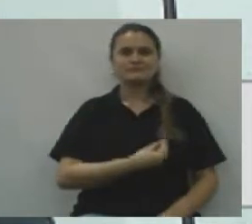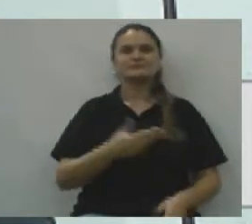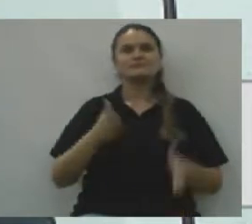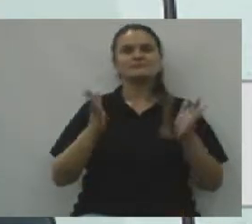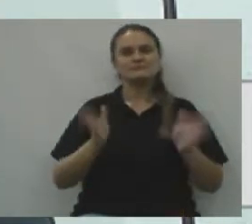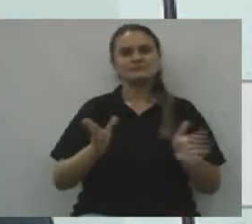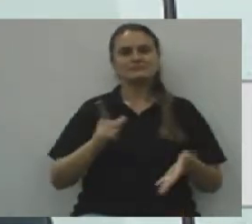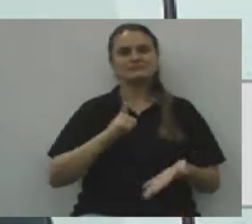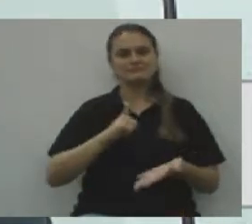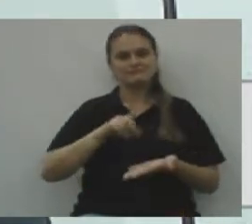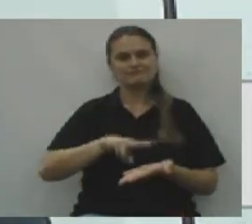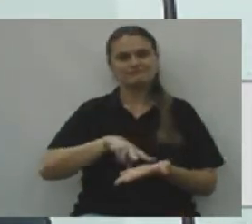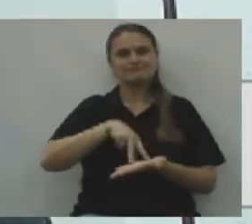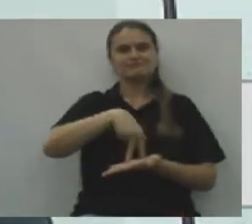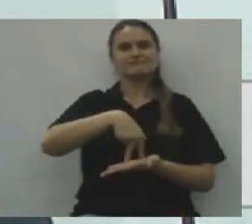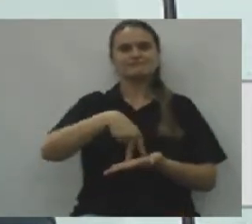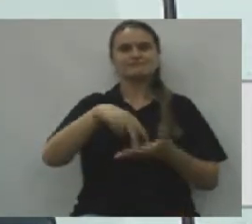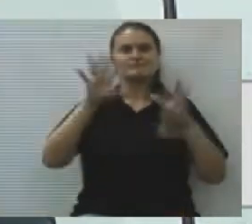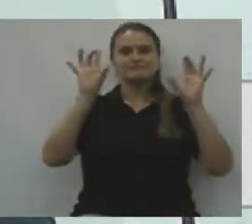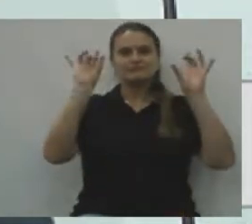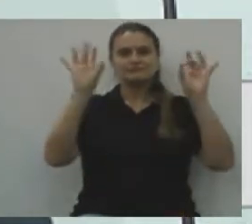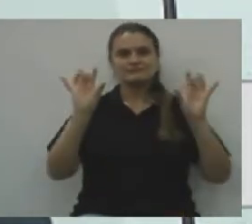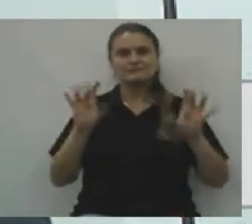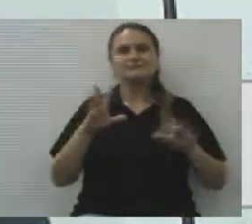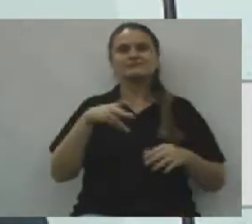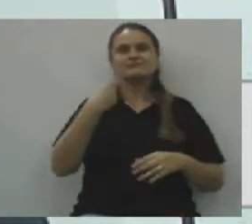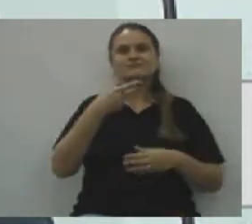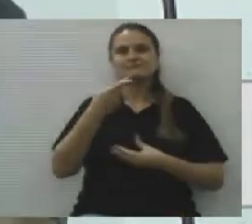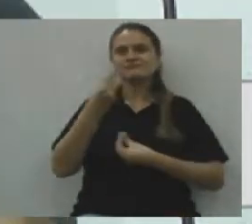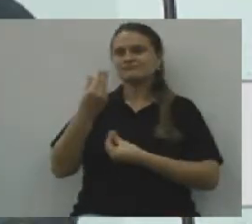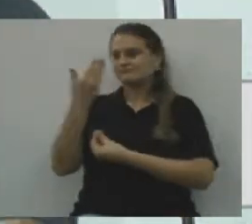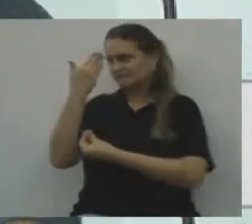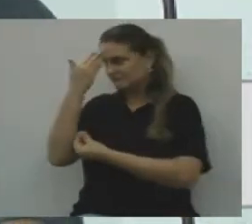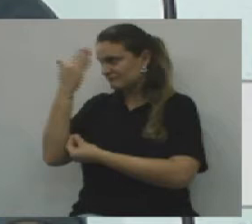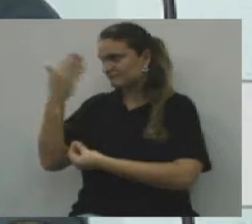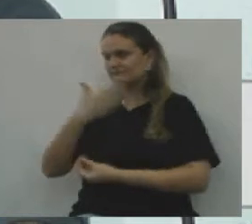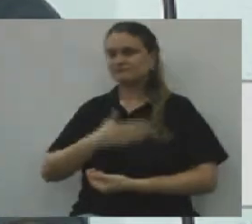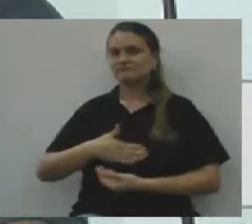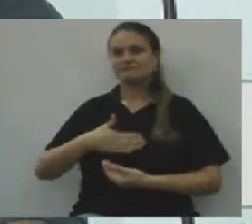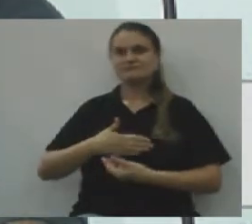aqui hoje, especialmente, para saudá-los